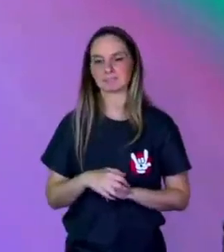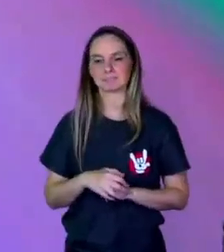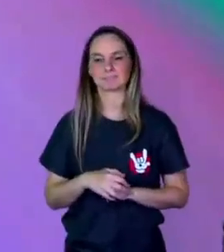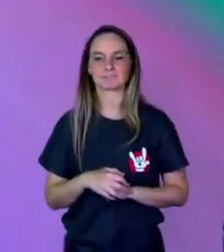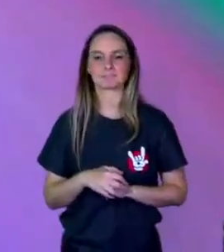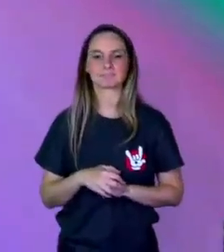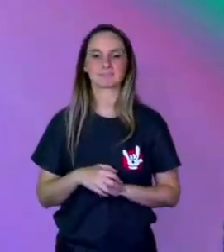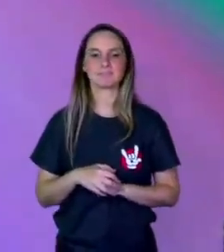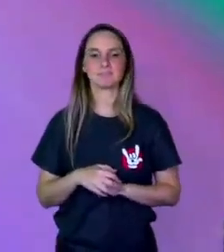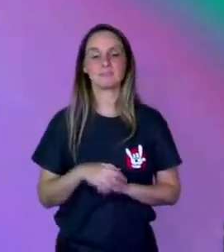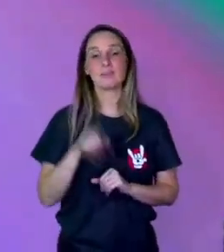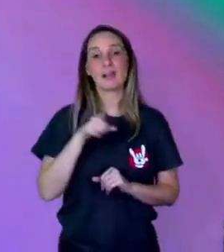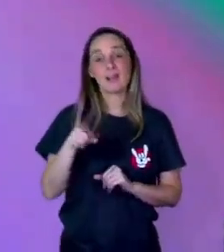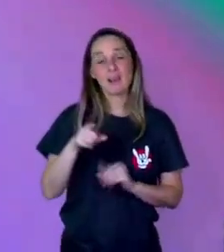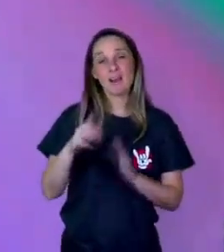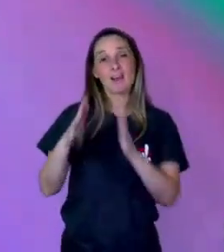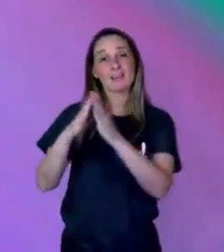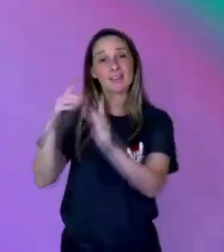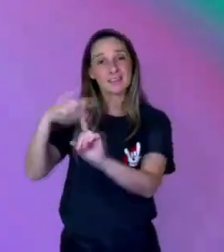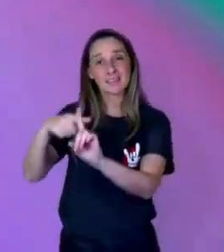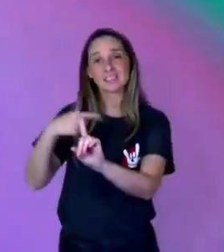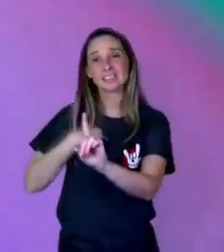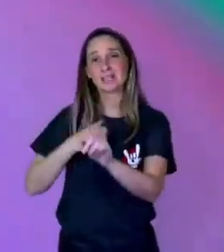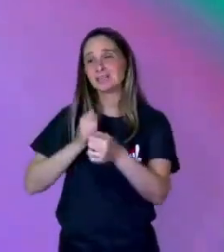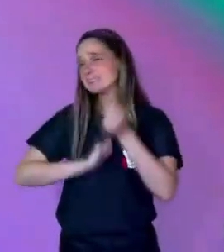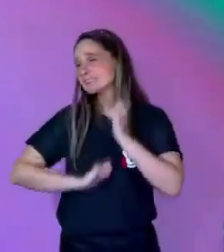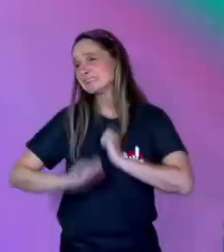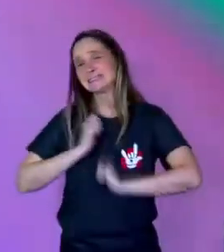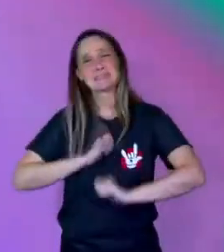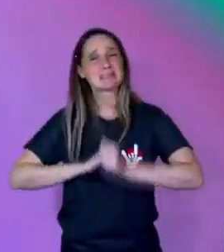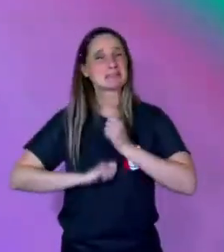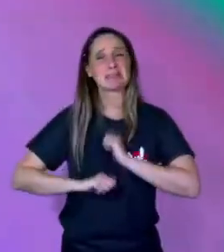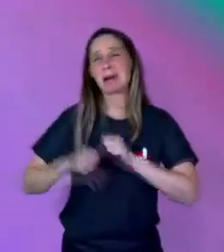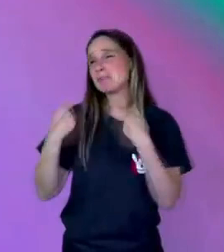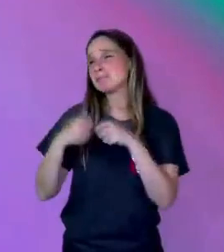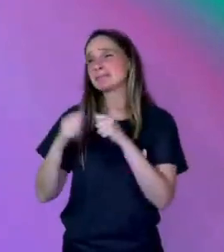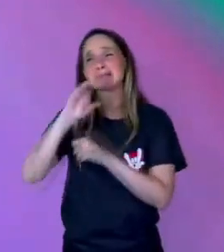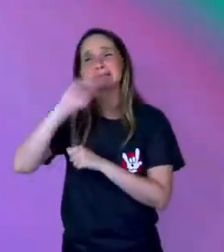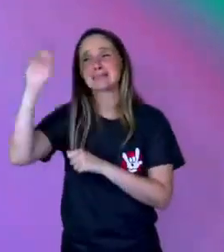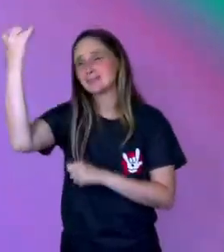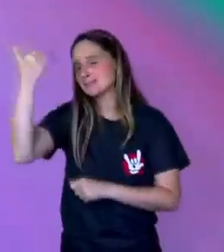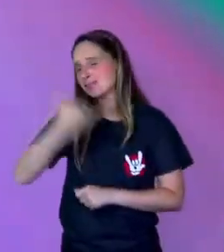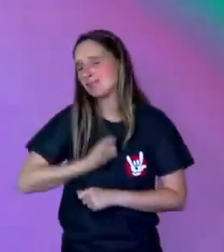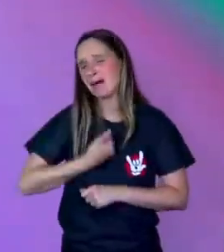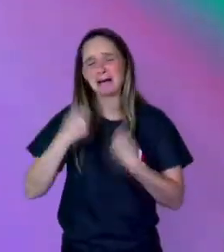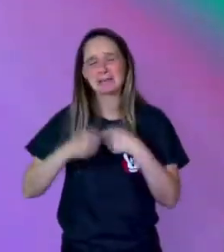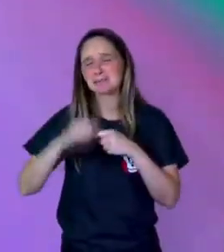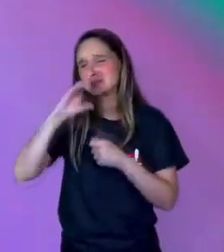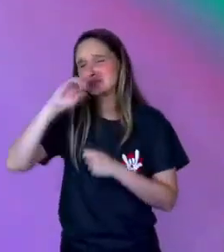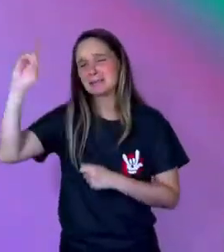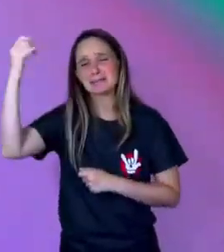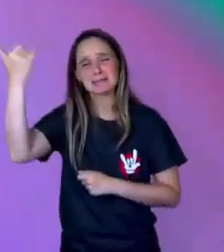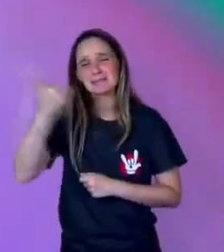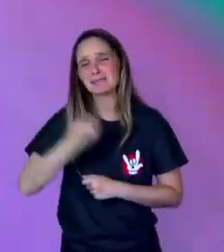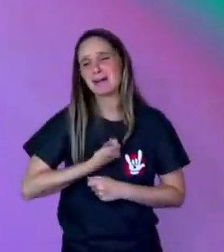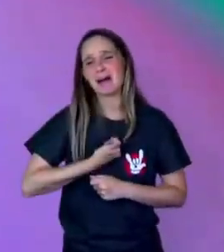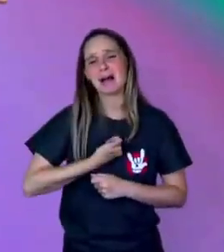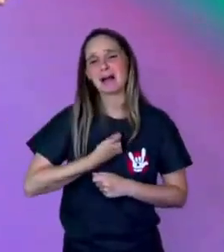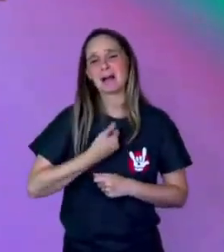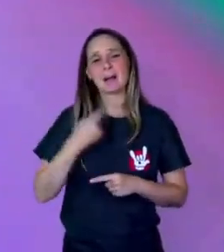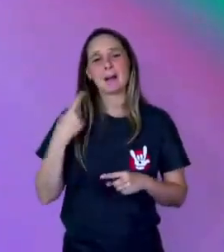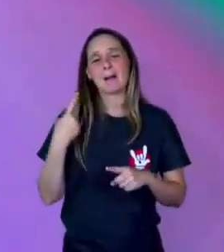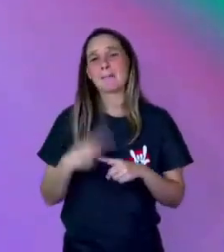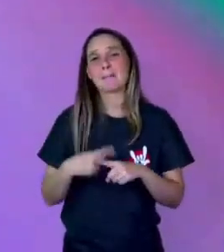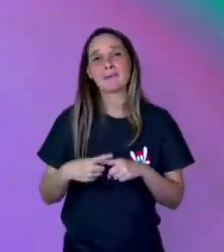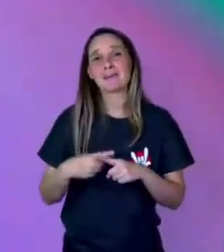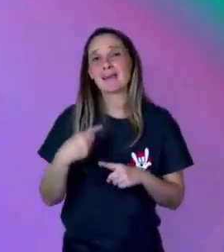Eu entrei naquela igreja precisando desesperadamente de uma palavra da parte de Deus. Porque eu tinha acabado de fazer uma coisa que não era qualquer coisa. Eu tinha acabado de largar